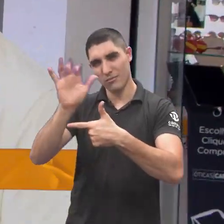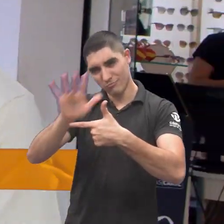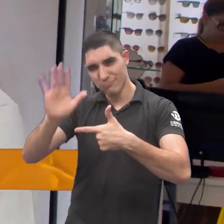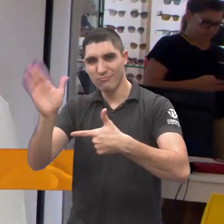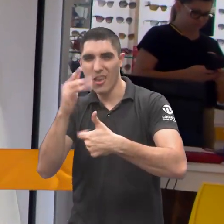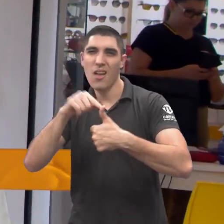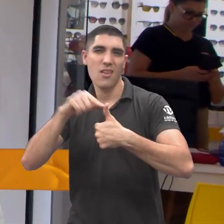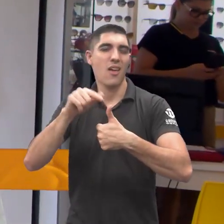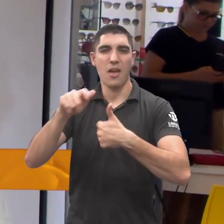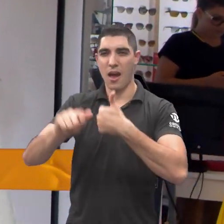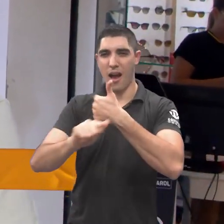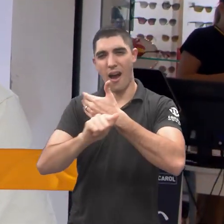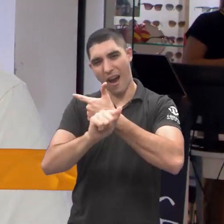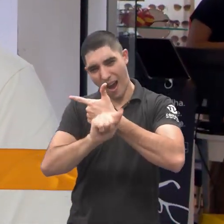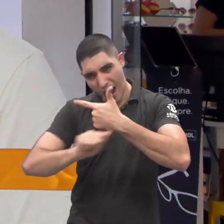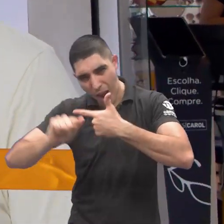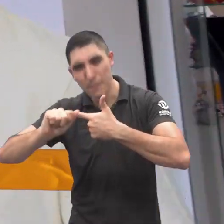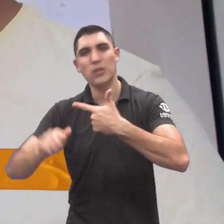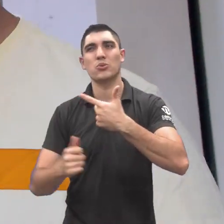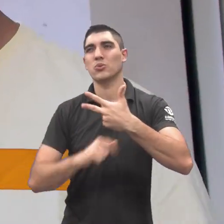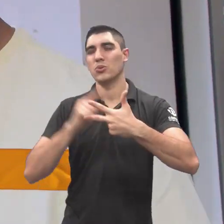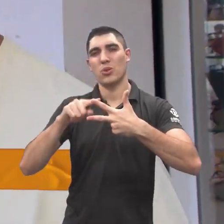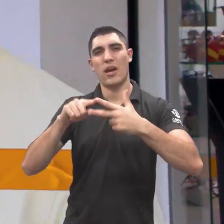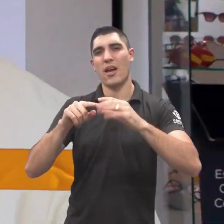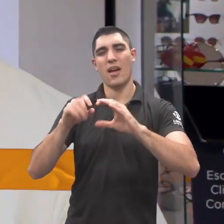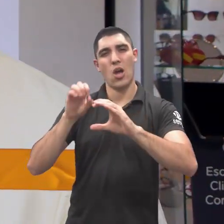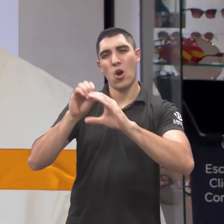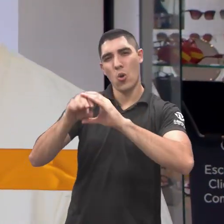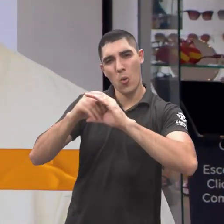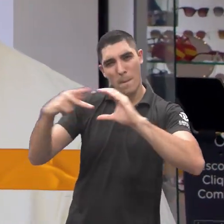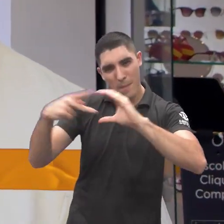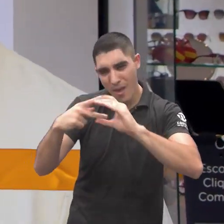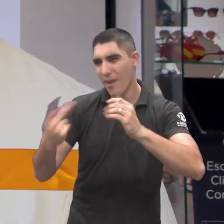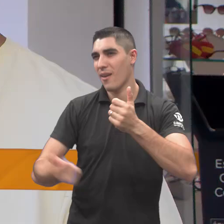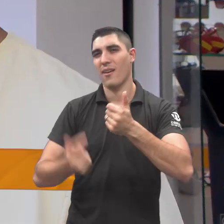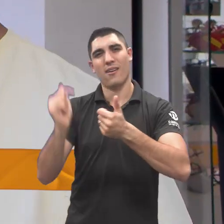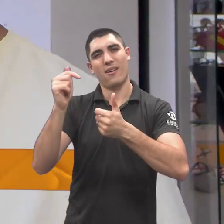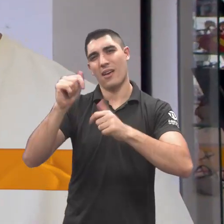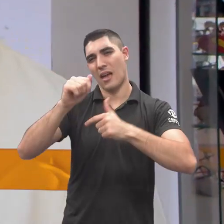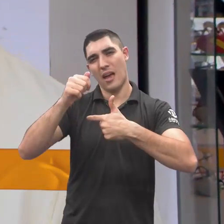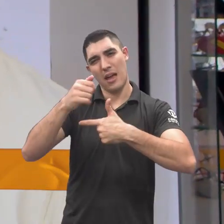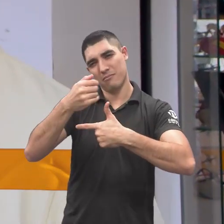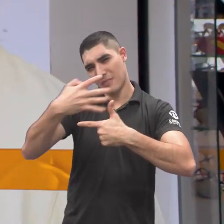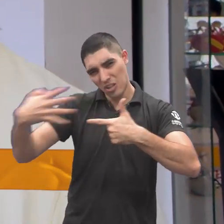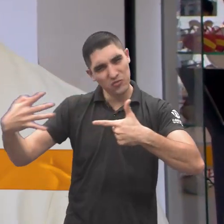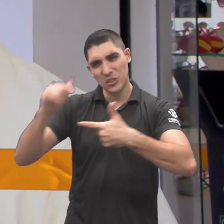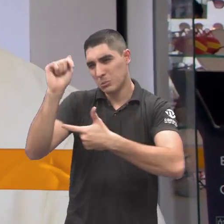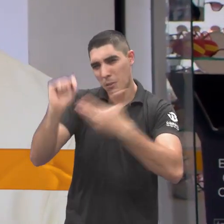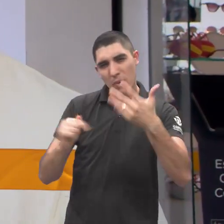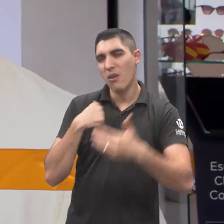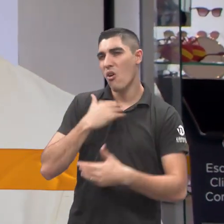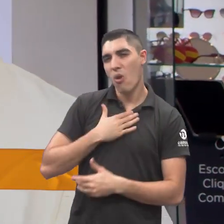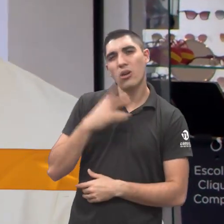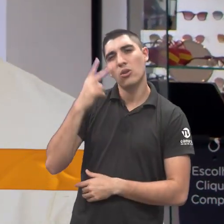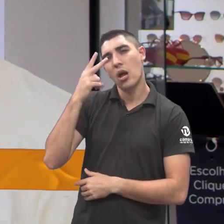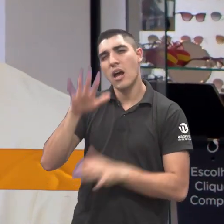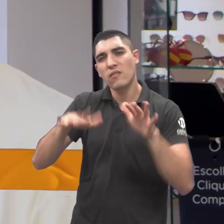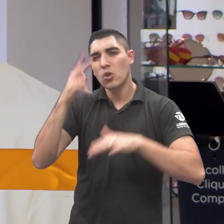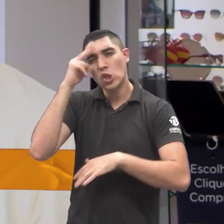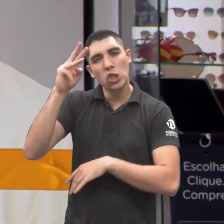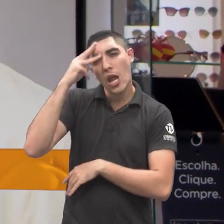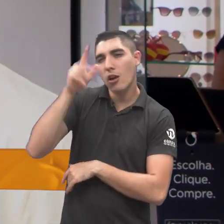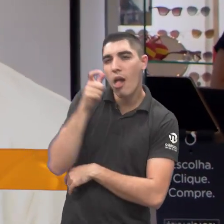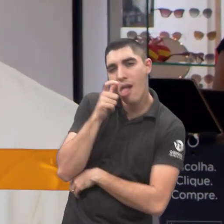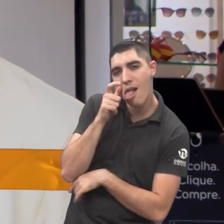Netflix, Globoplay. Sou mais de assistir no conforto de casa, a hora que eu puder, a hora que eu consigo. Às vezes divide um filme assistindo 2,